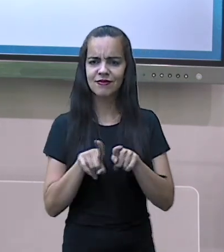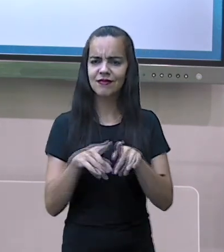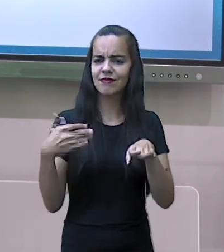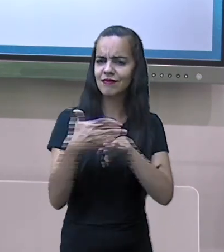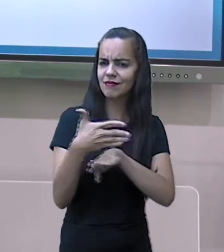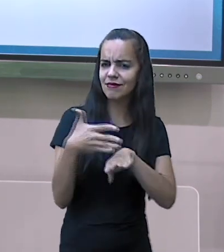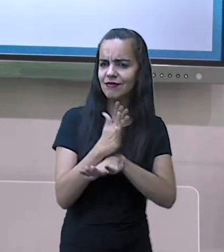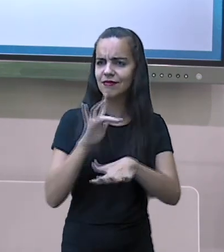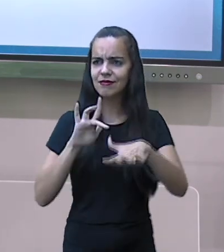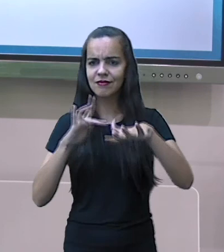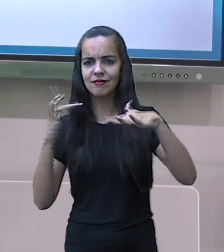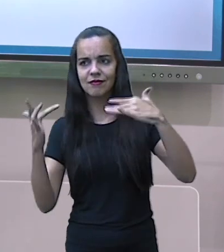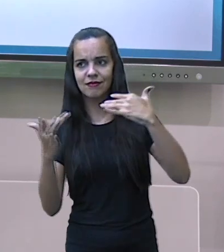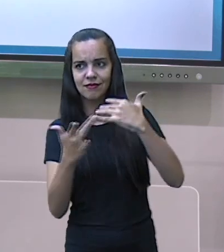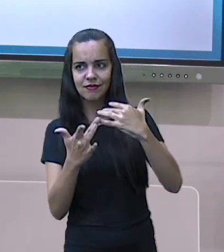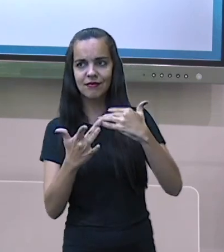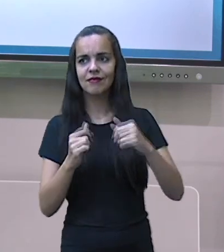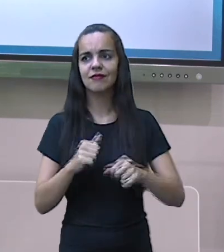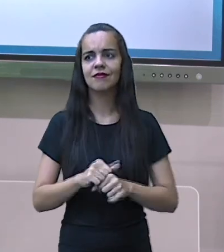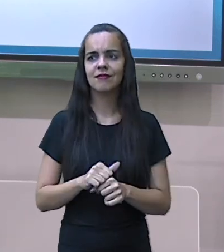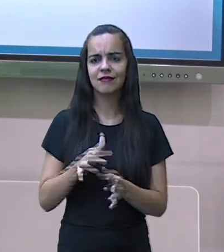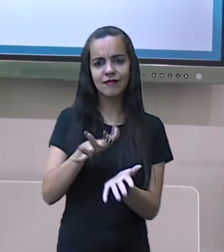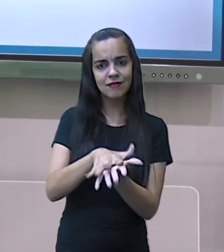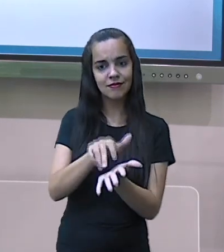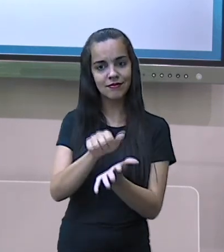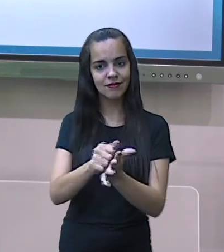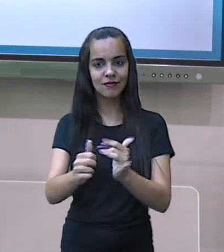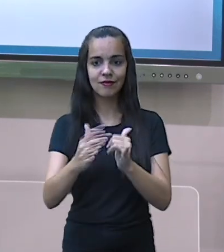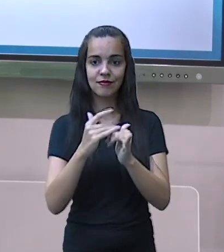Acesse também as nossas redes sociais, se